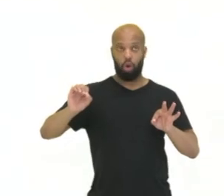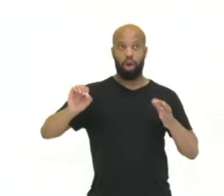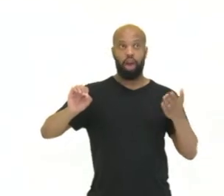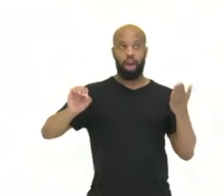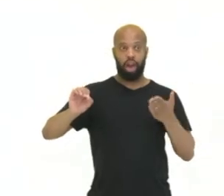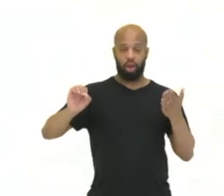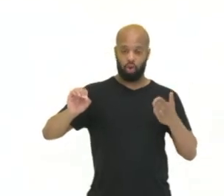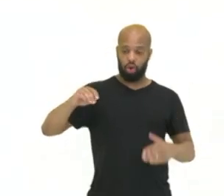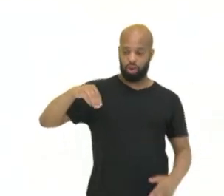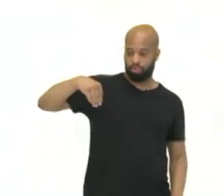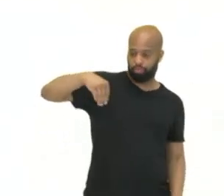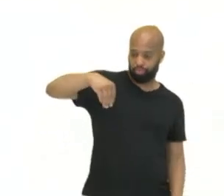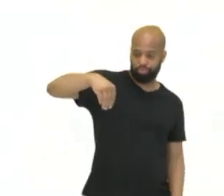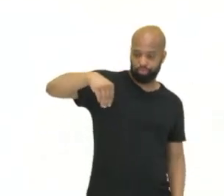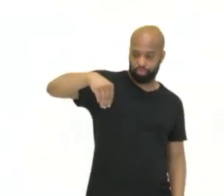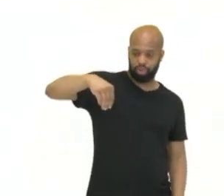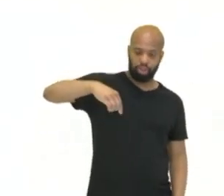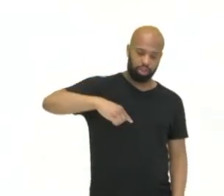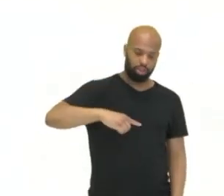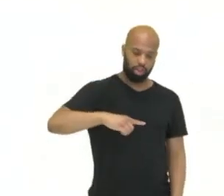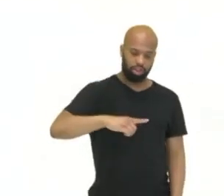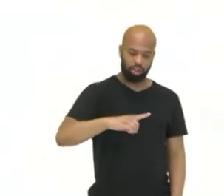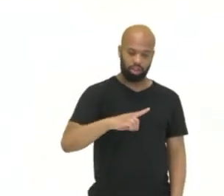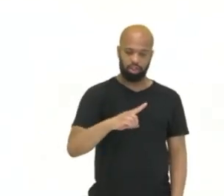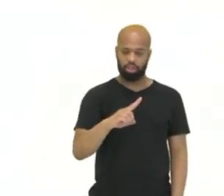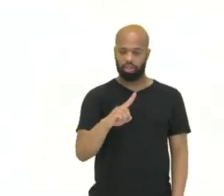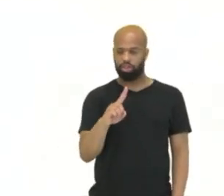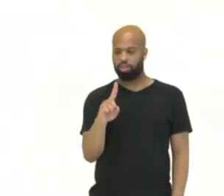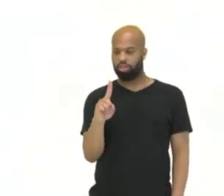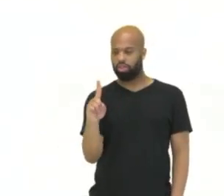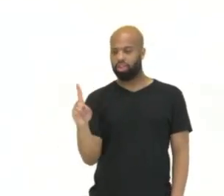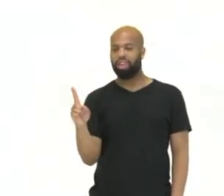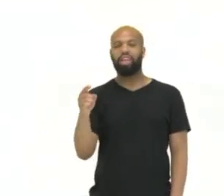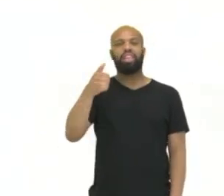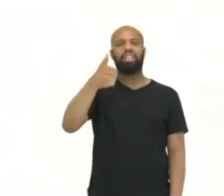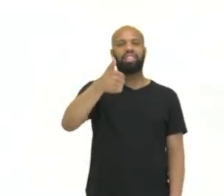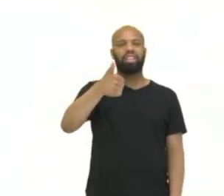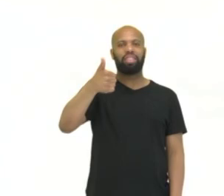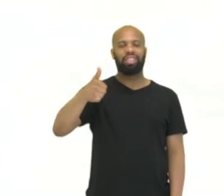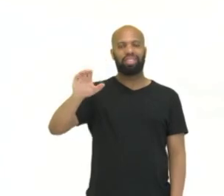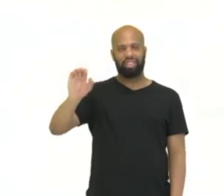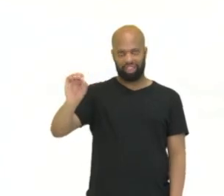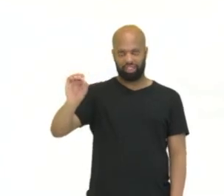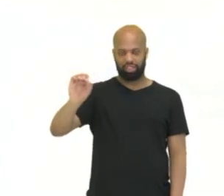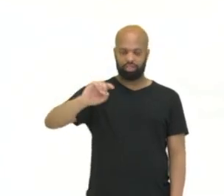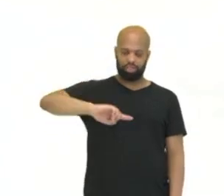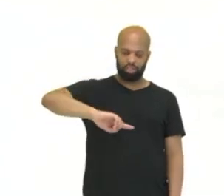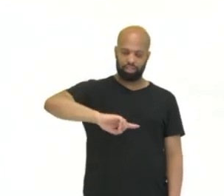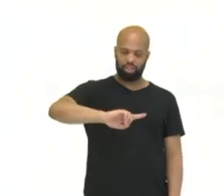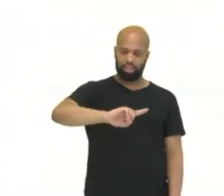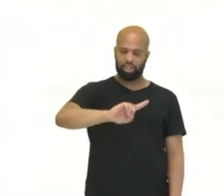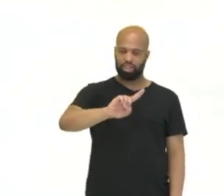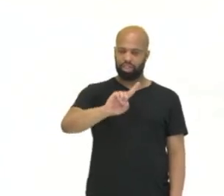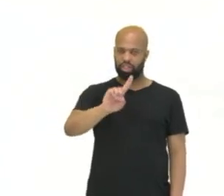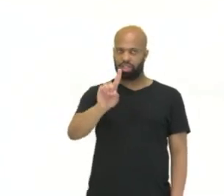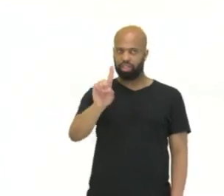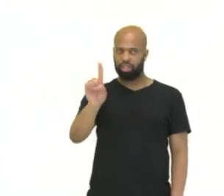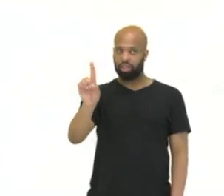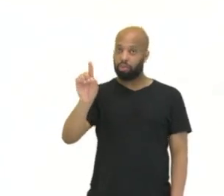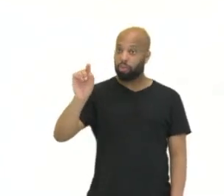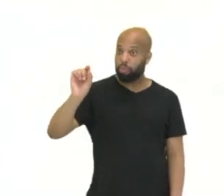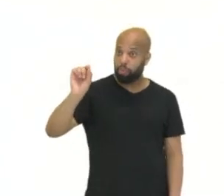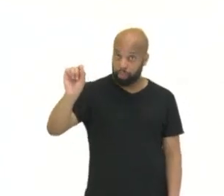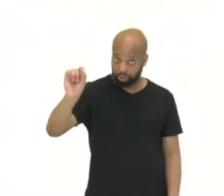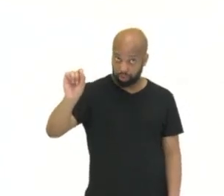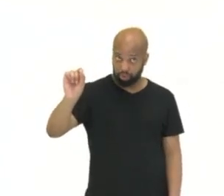marcar com o transferidor os 110 graus, que é a medida que eu quero, certo? E a partir desses 110 graus, eu vou traçar,